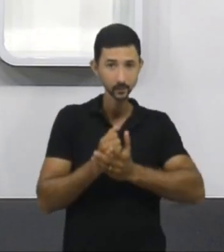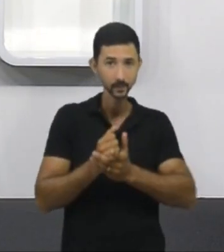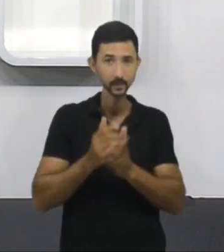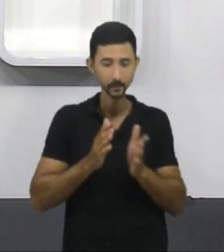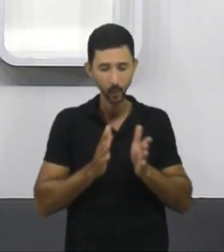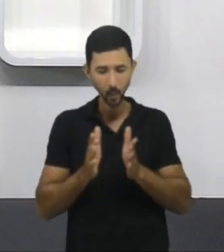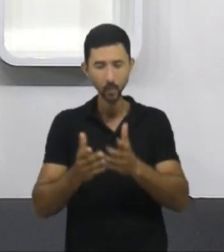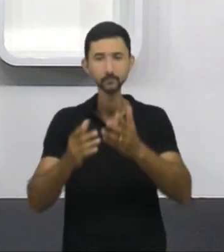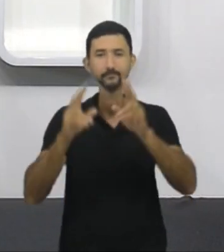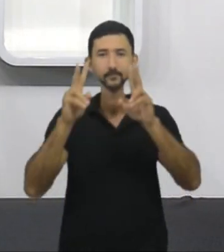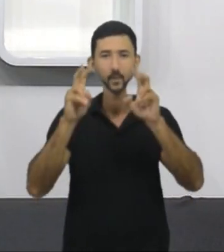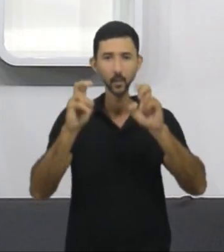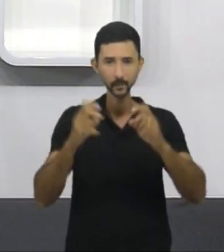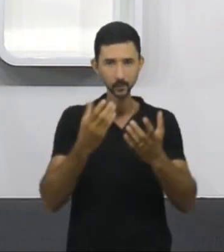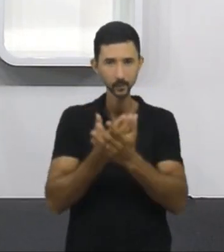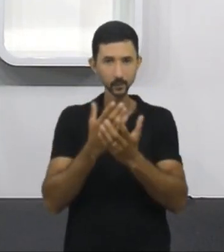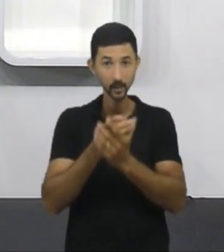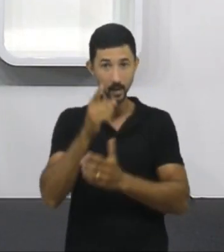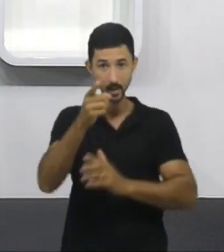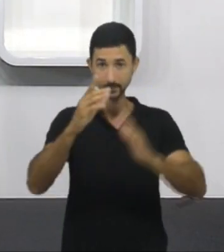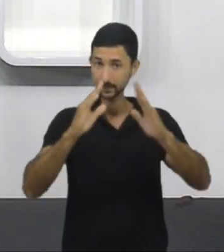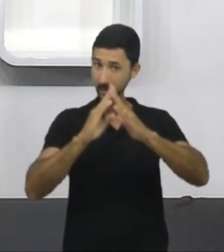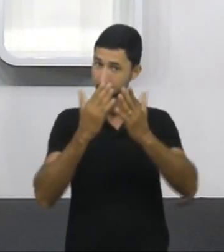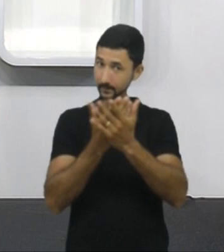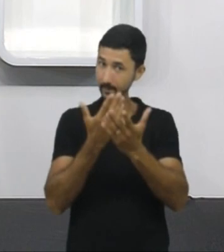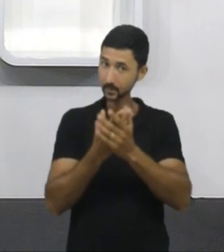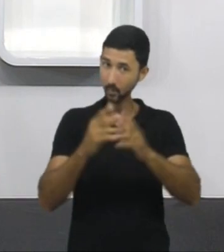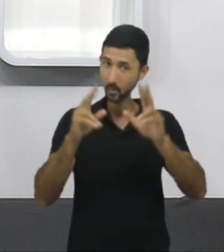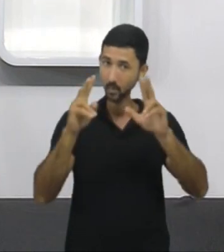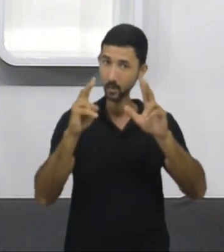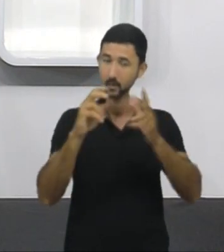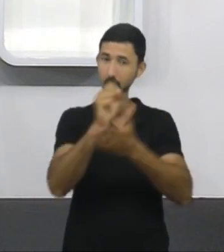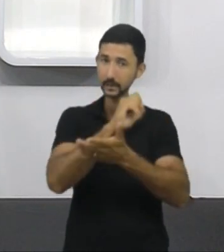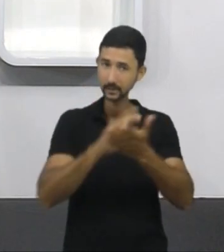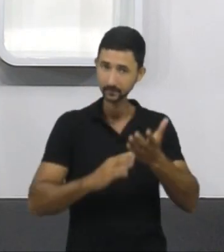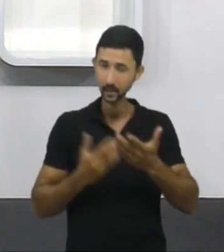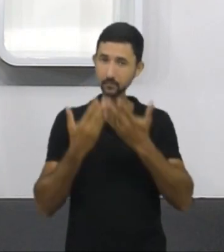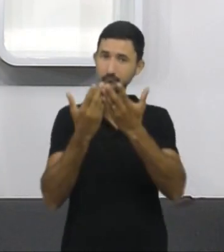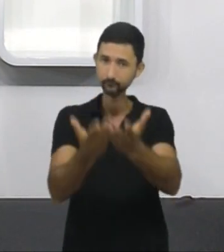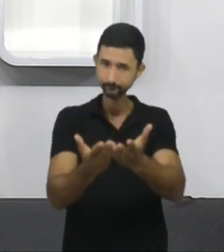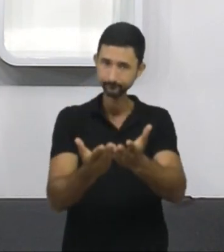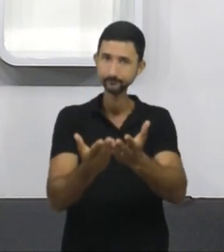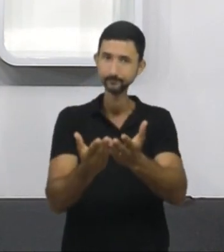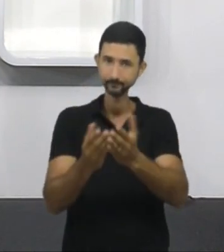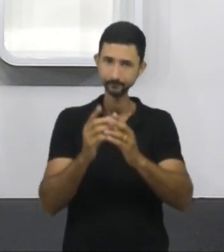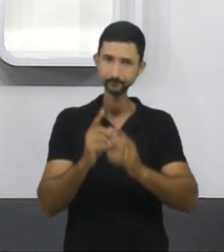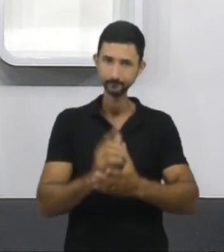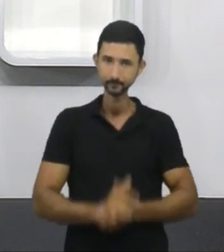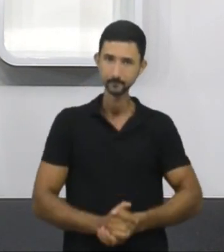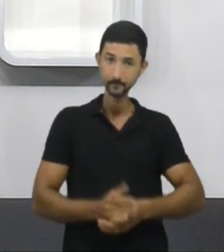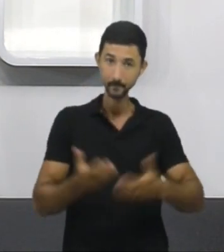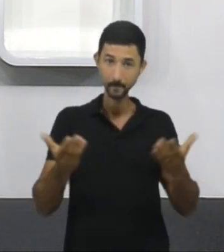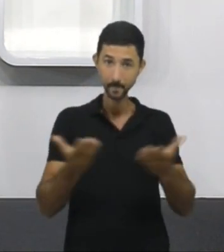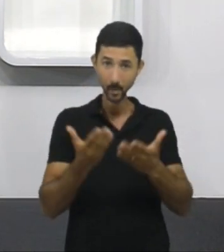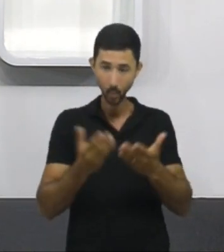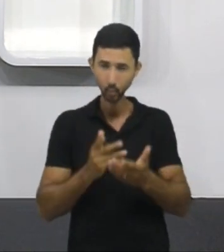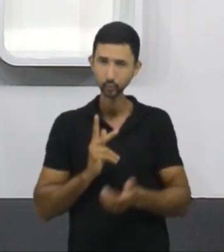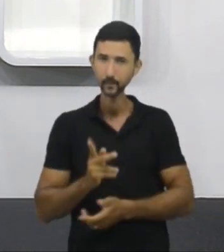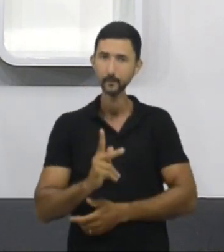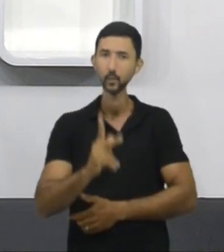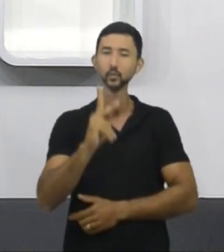a seguir os conteúdos lá para a sua escola com as atividades que você vai receber do seu professor. Hoje nós vamos